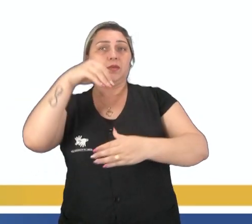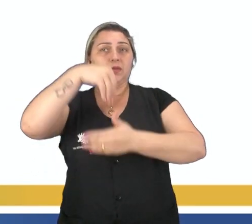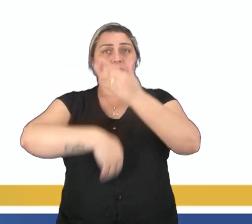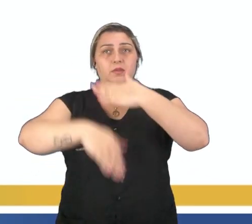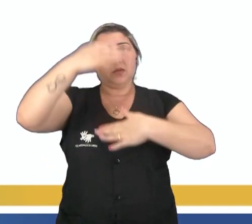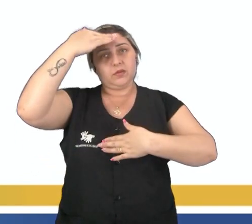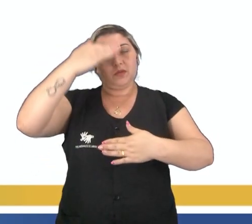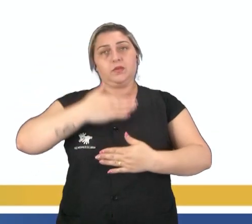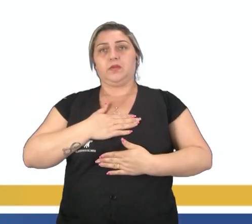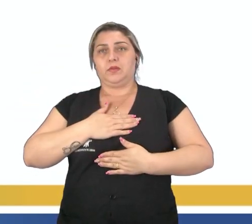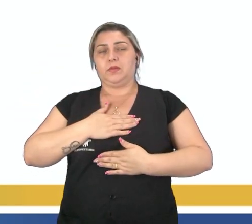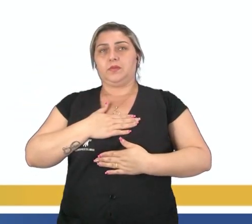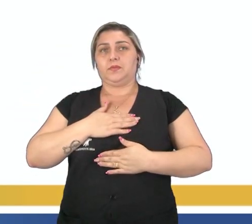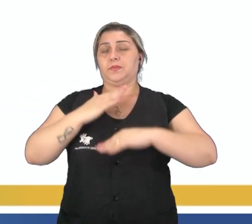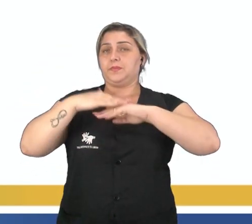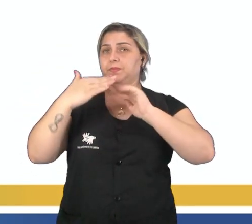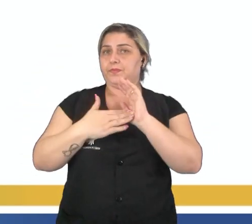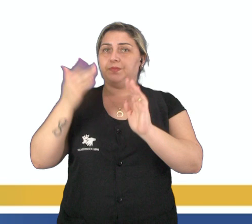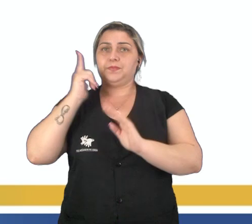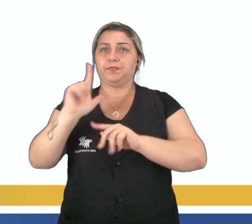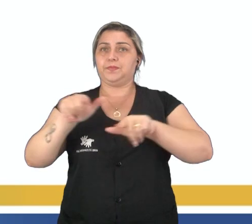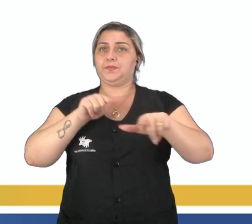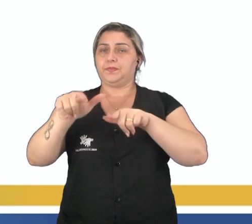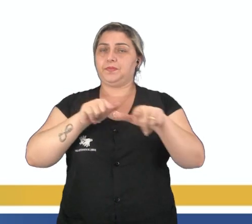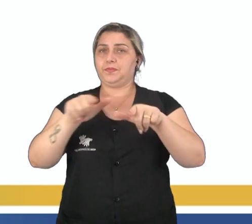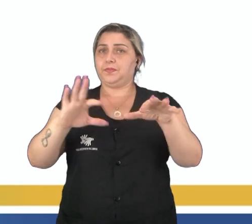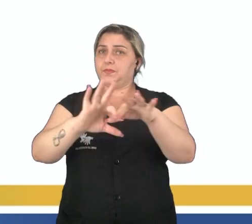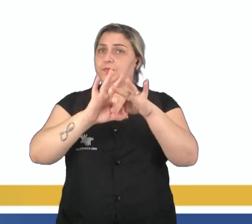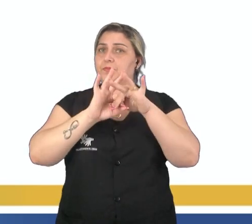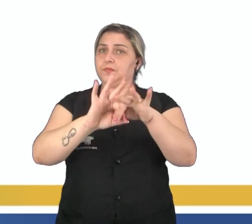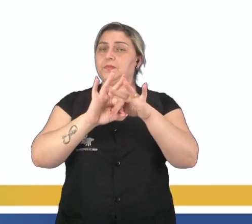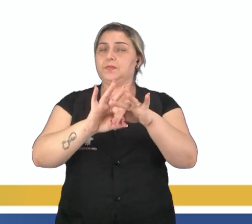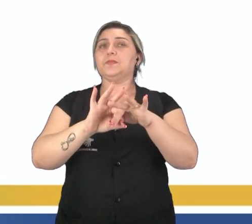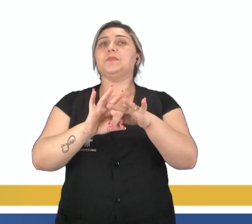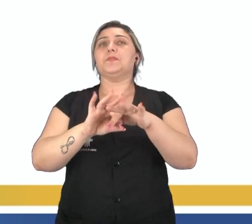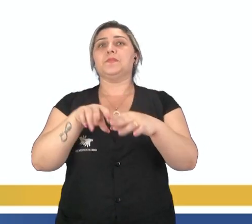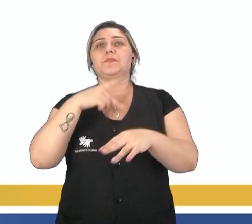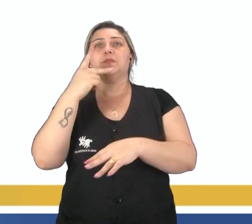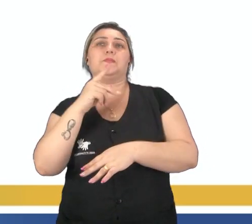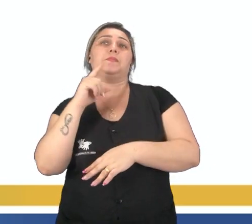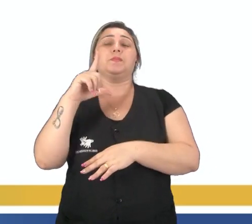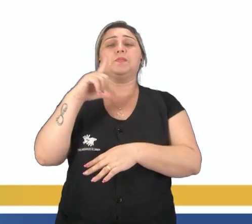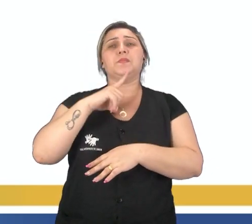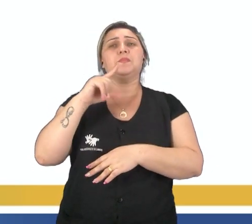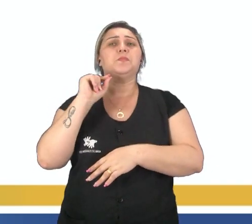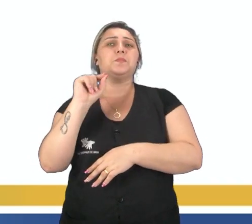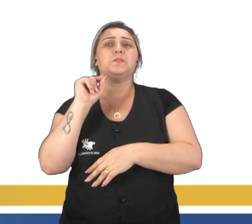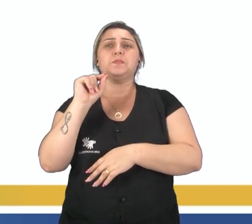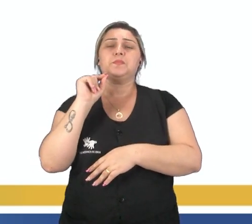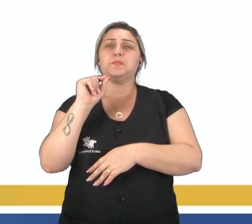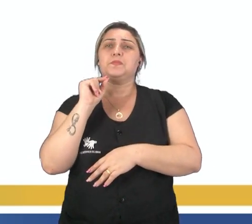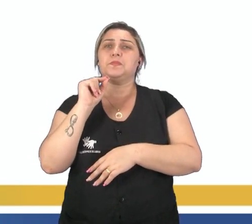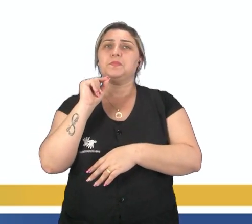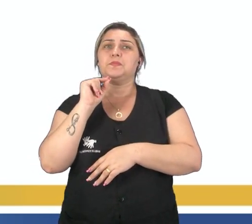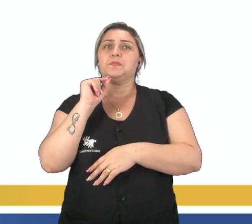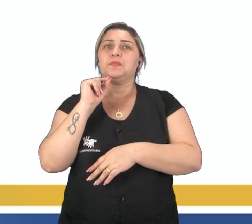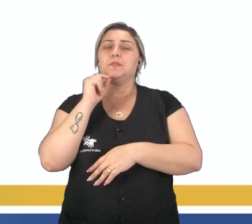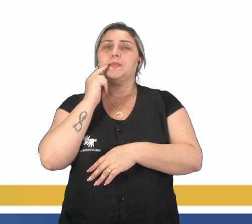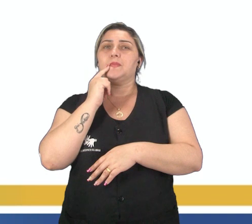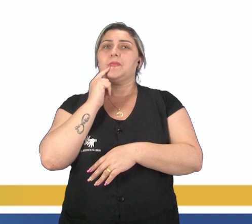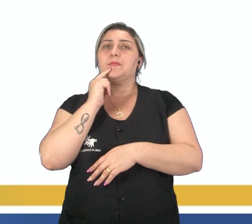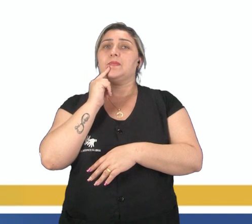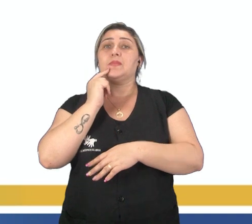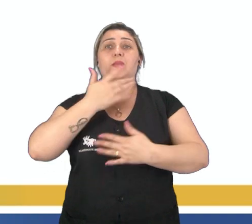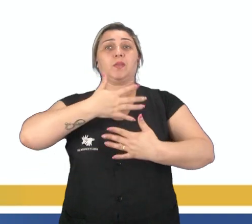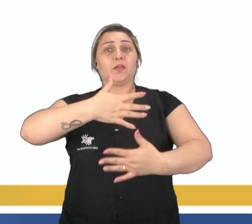E aí, quando todos conseguem trabalhar de forma harmoniosa, a gente fala que há uma maneira coordenada